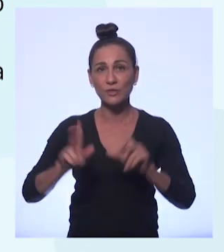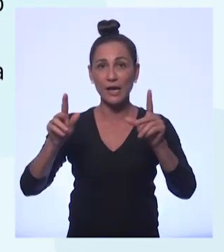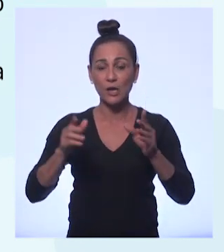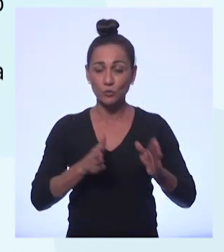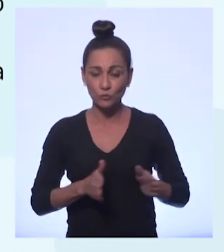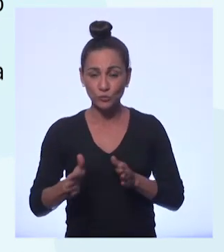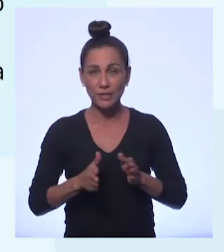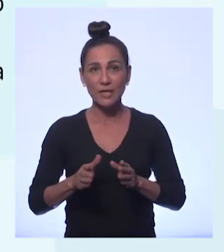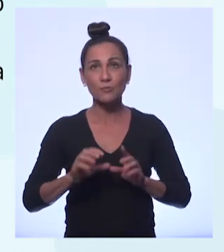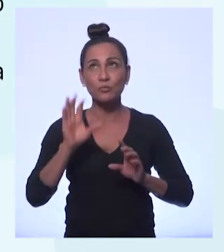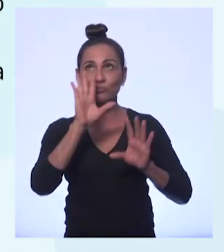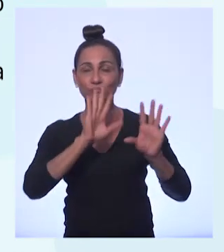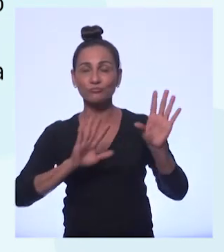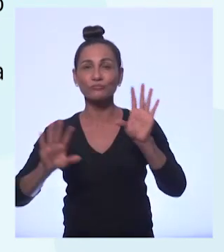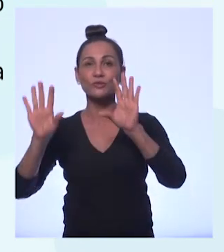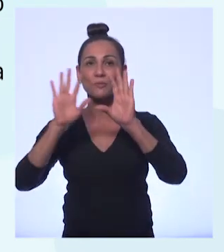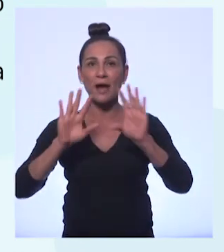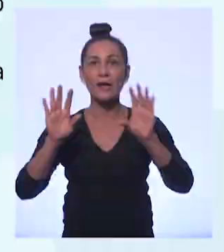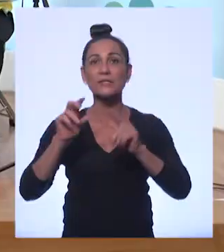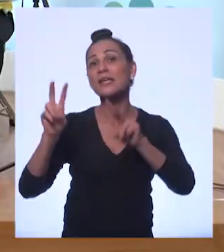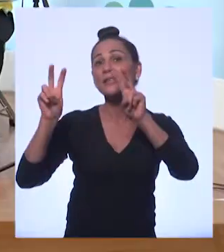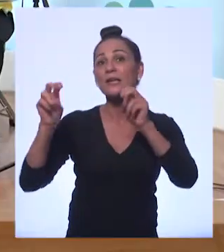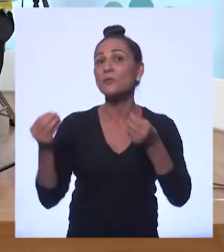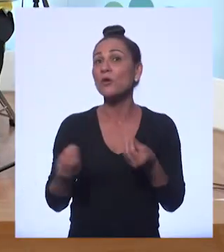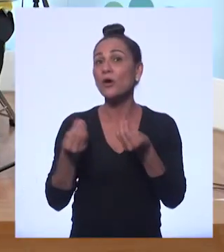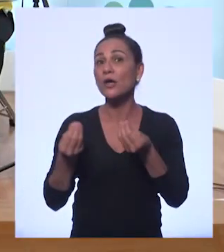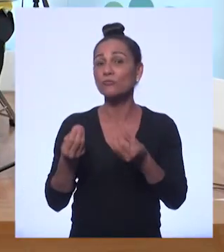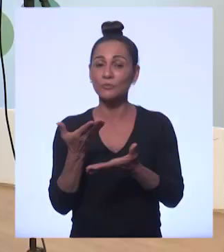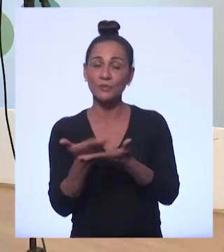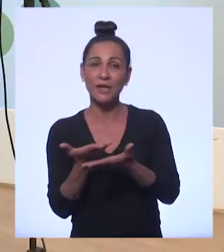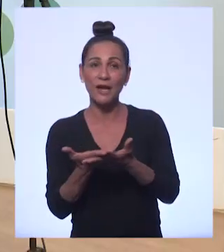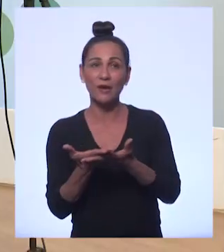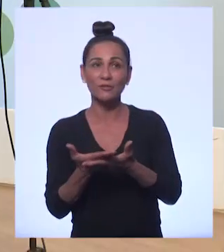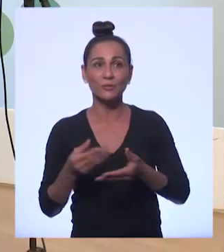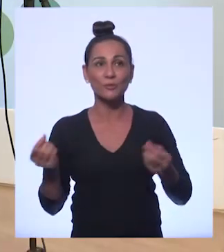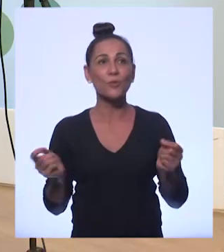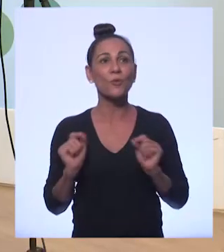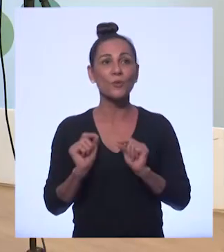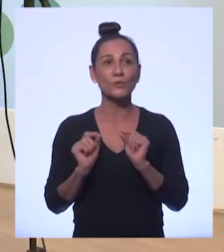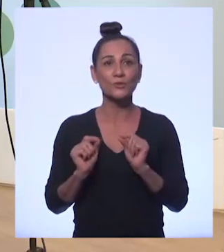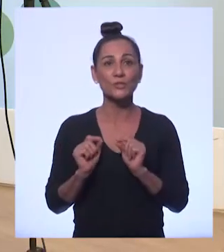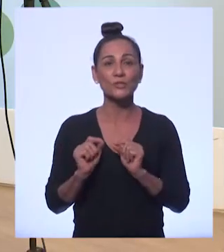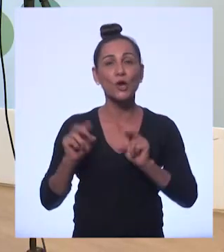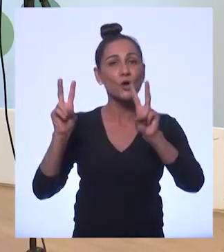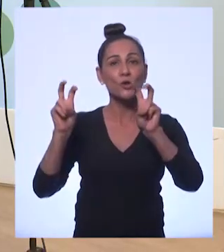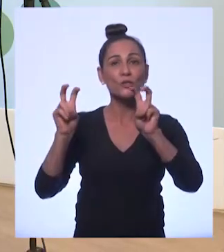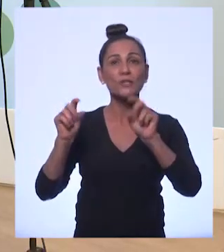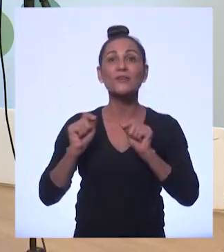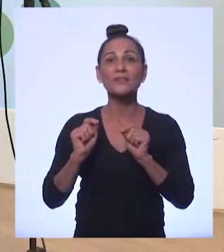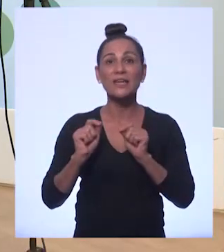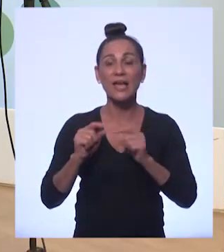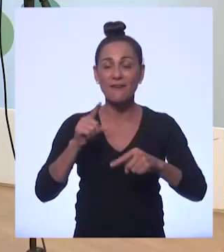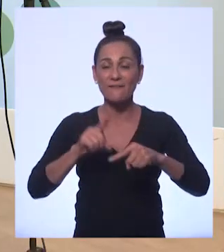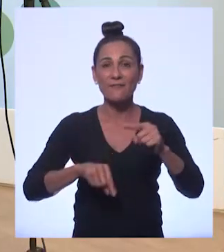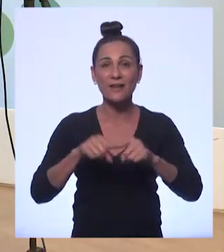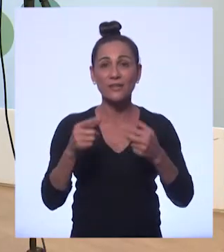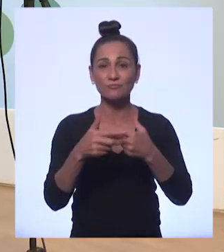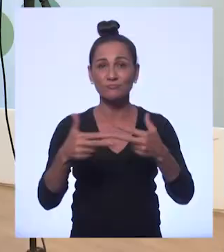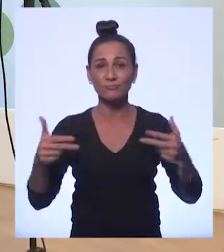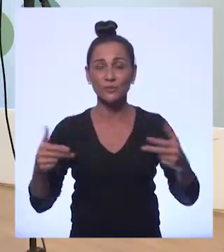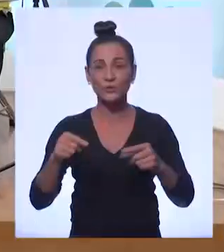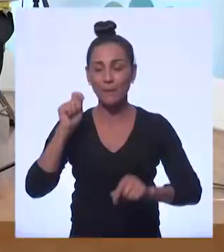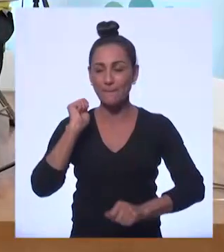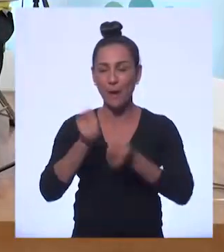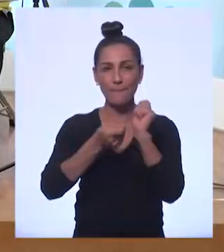no espaço. Ti, qual é o tema da nossa aula? Então, o título da aula é Coisa de Bater.